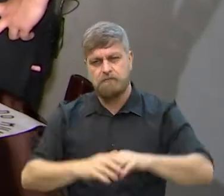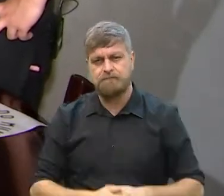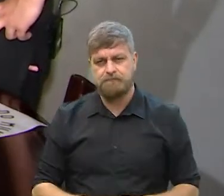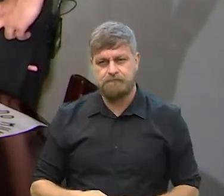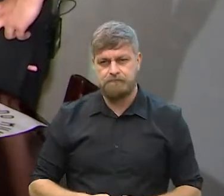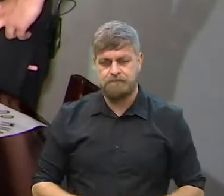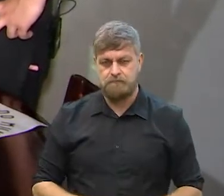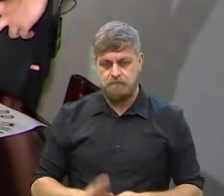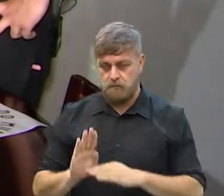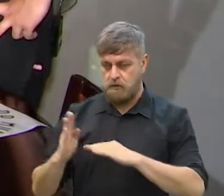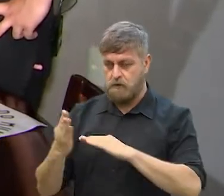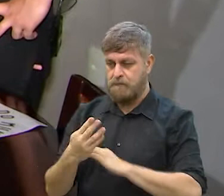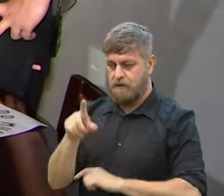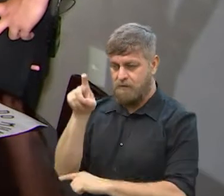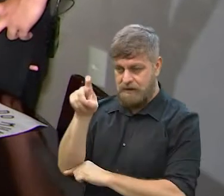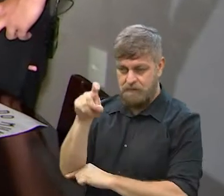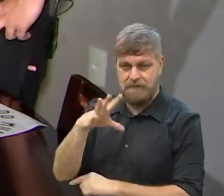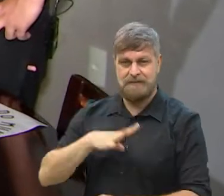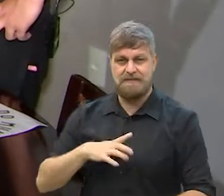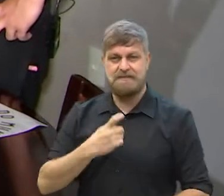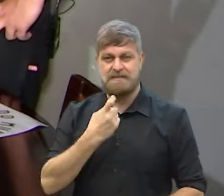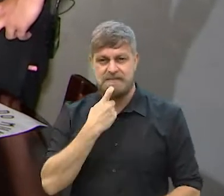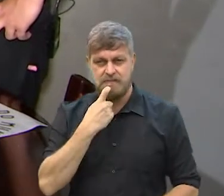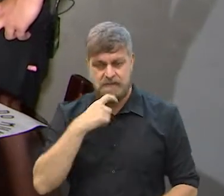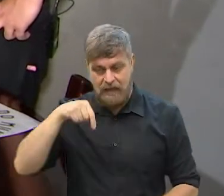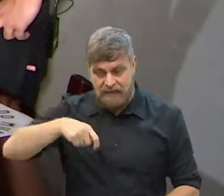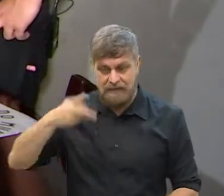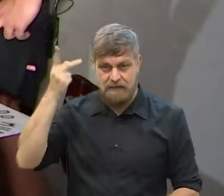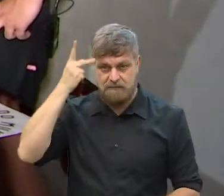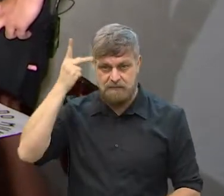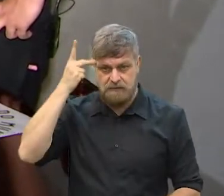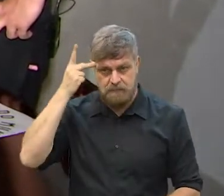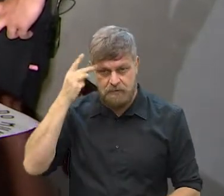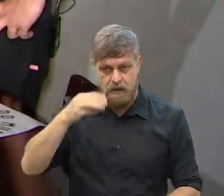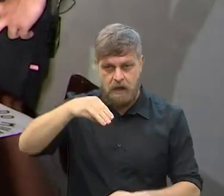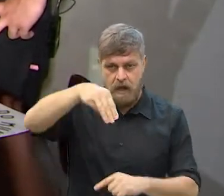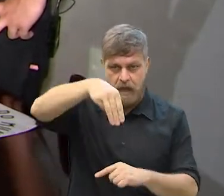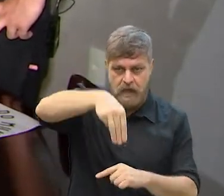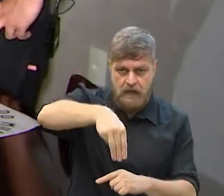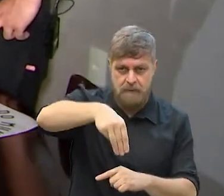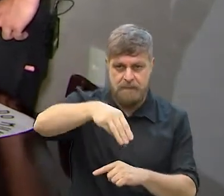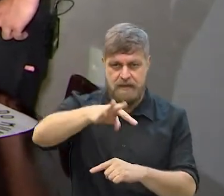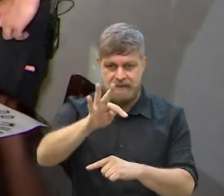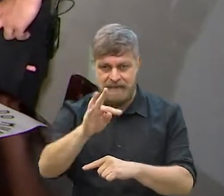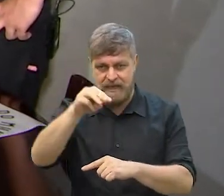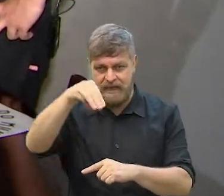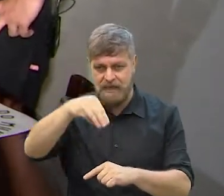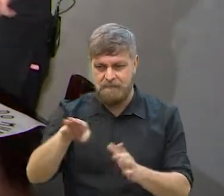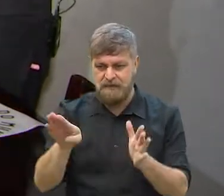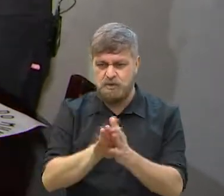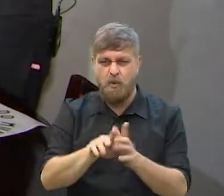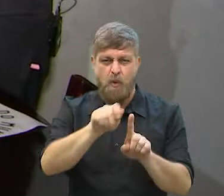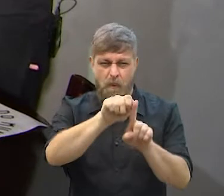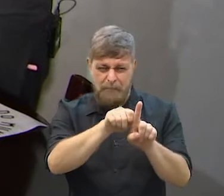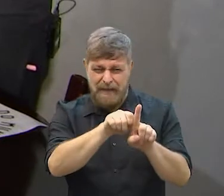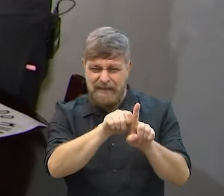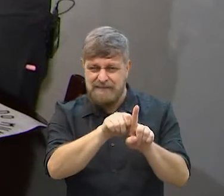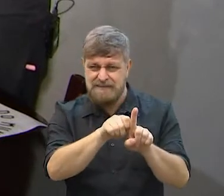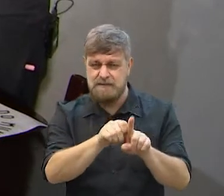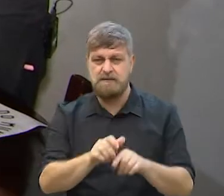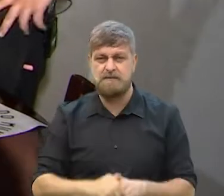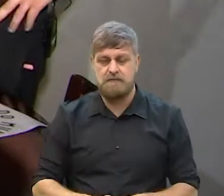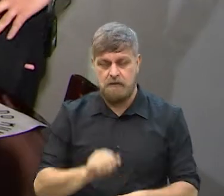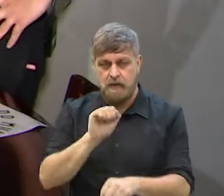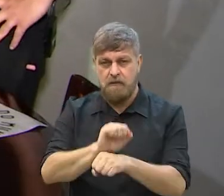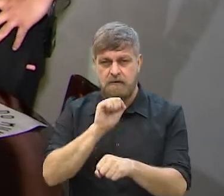bairro Cambuí, em Campinas, São Paulo. MTN chegou há pouco menos de um mês e está esperando